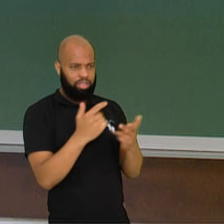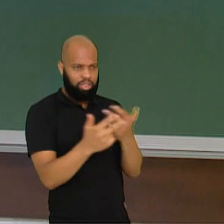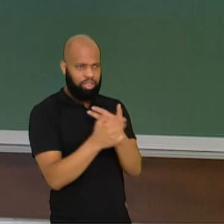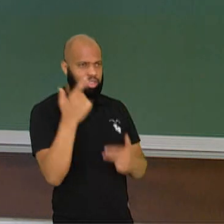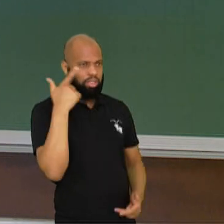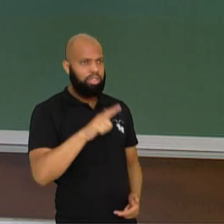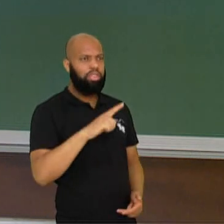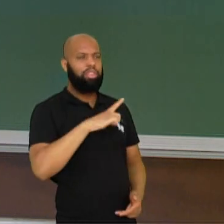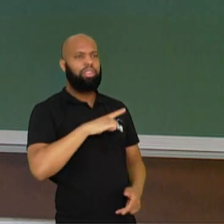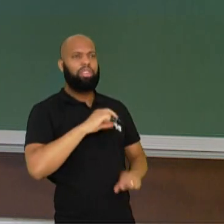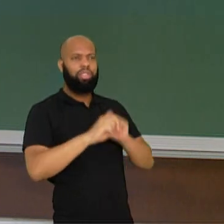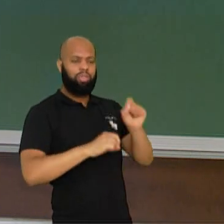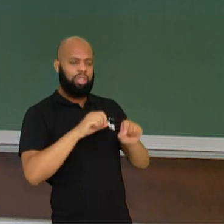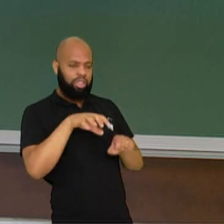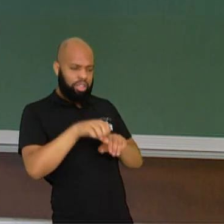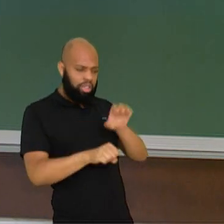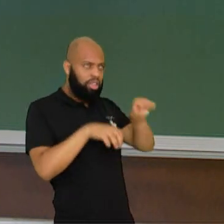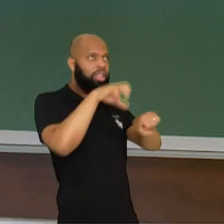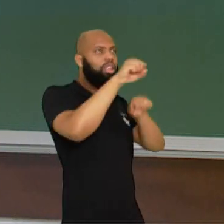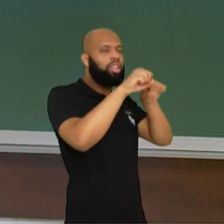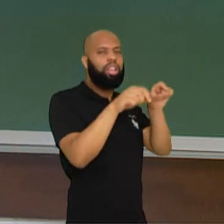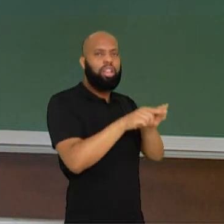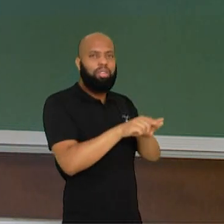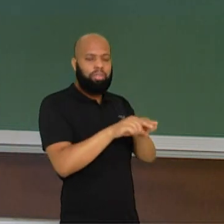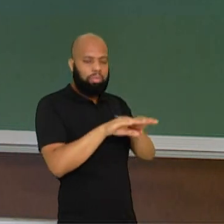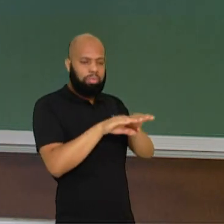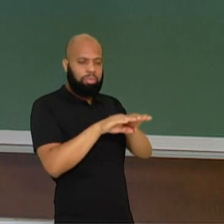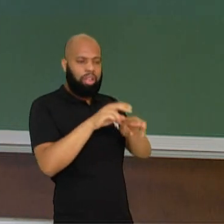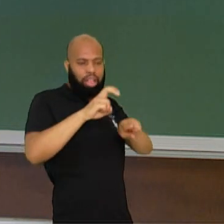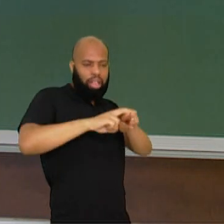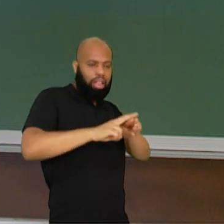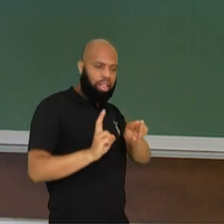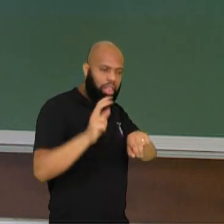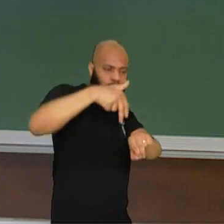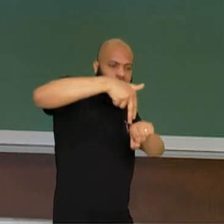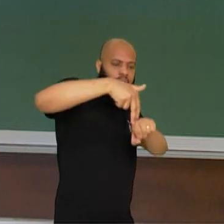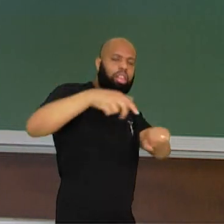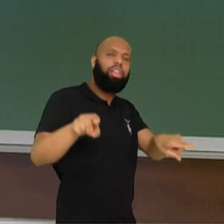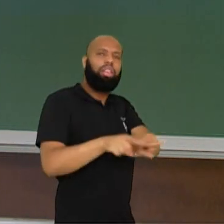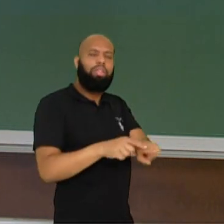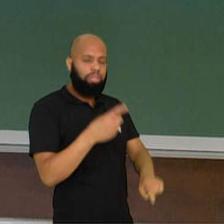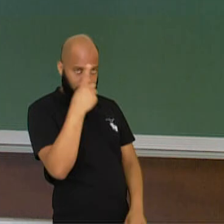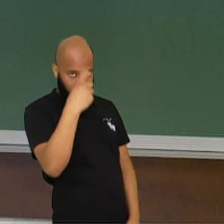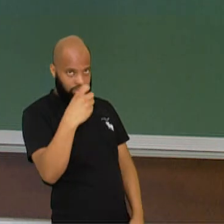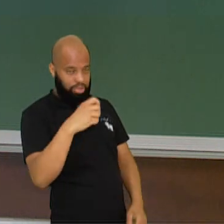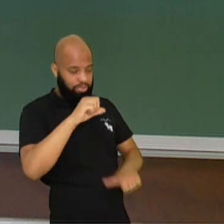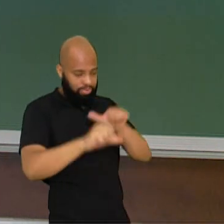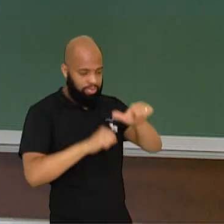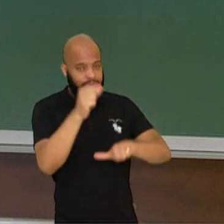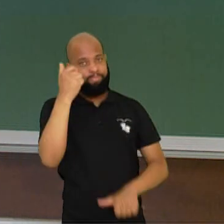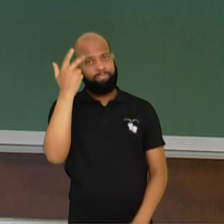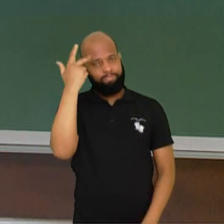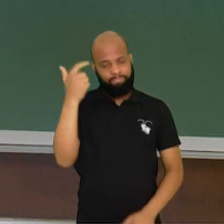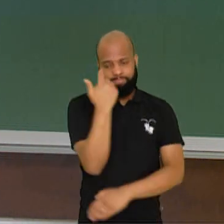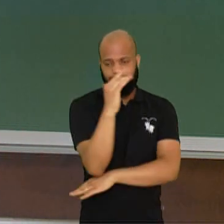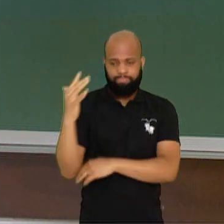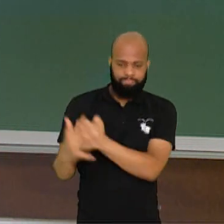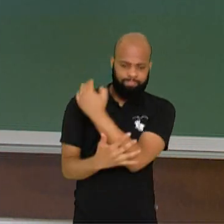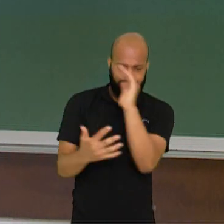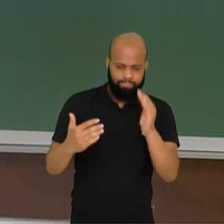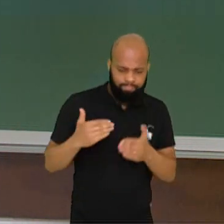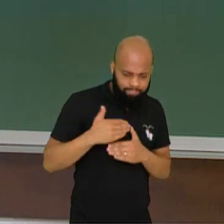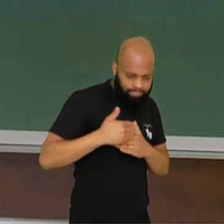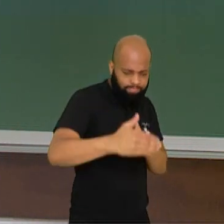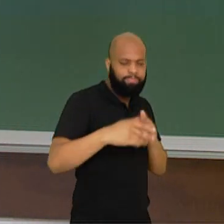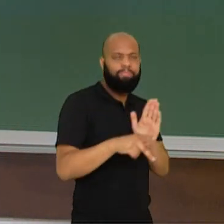isso, uma escada, um banquinho, né? Então a gente cria, a gente transforma a natureza a partir do nosso